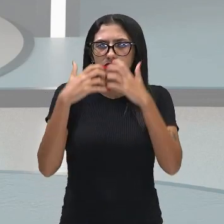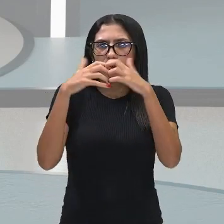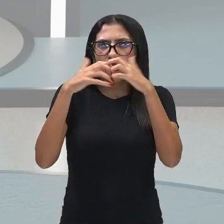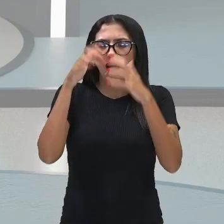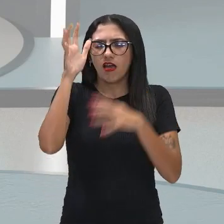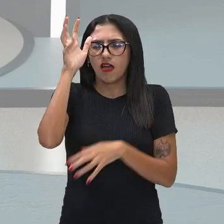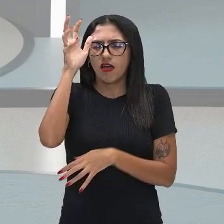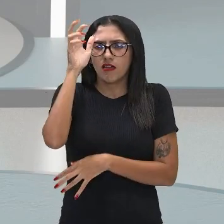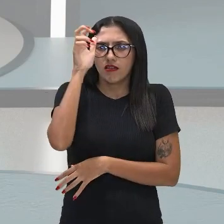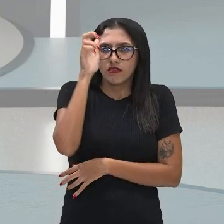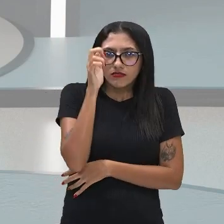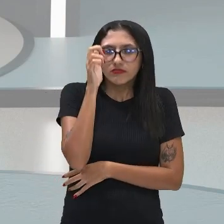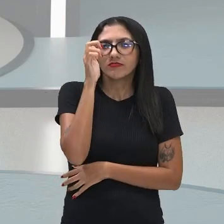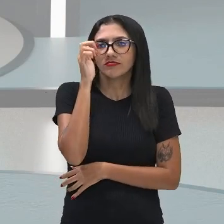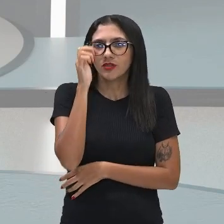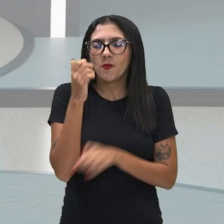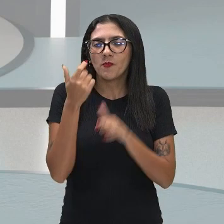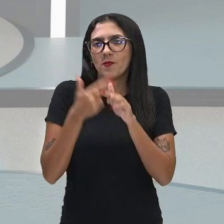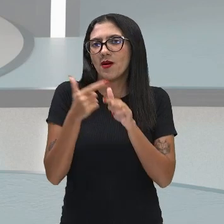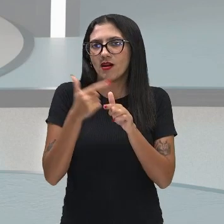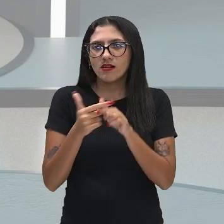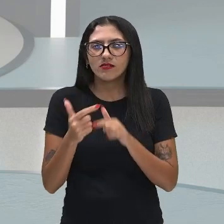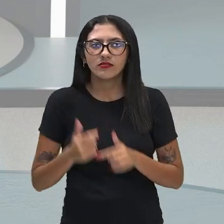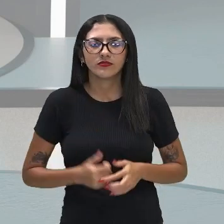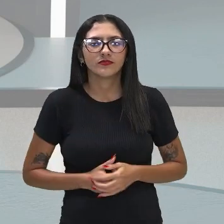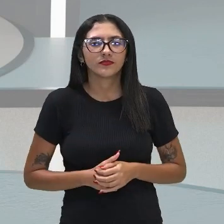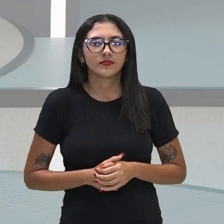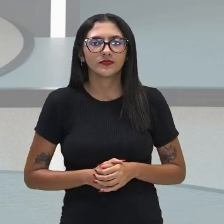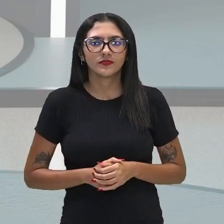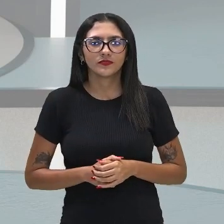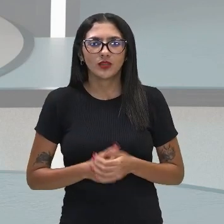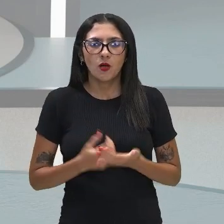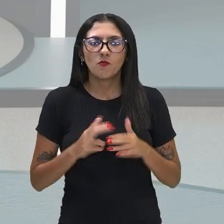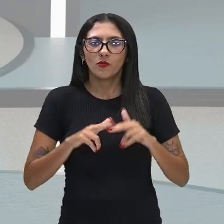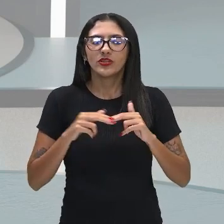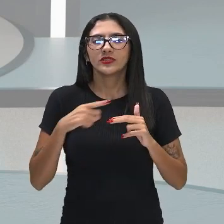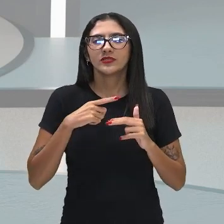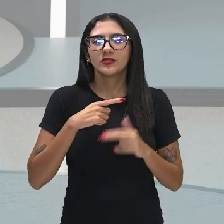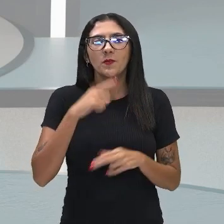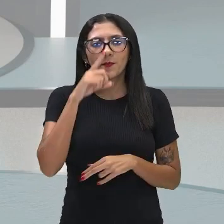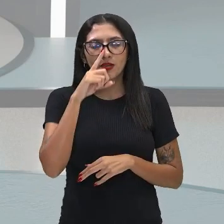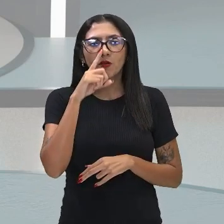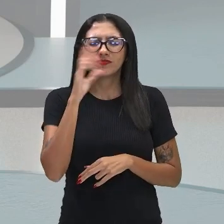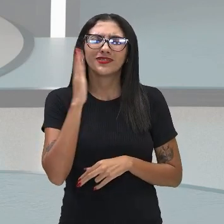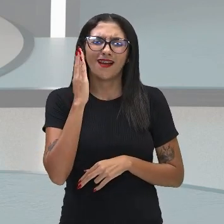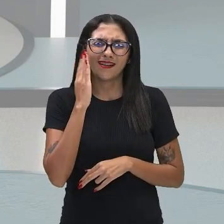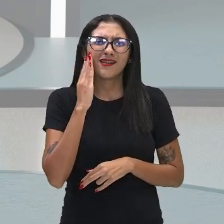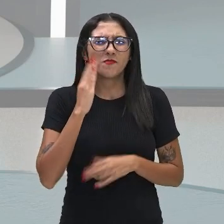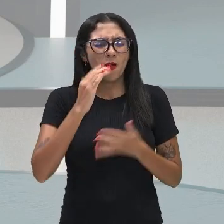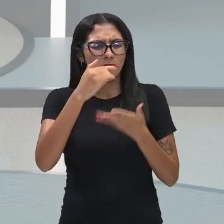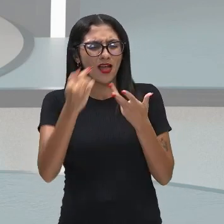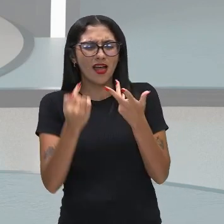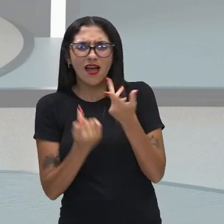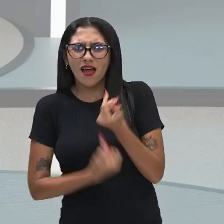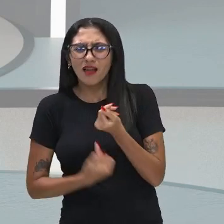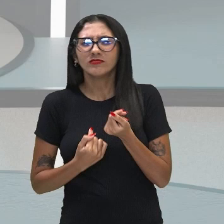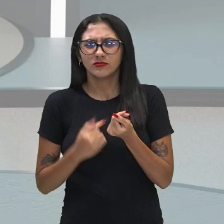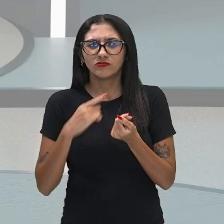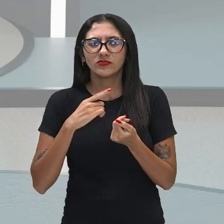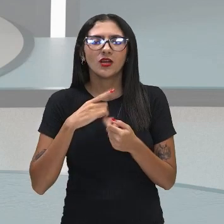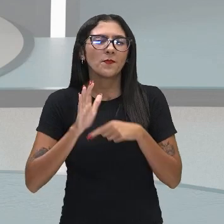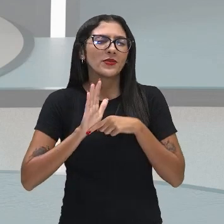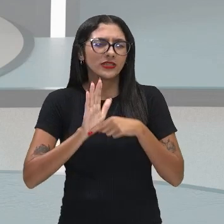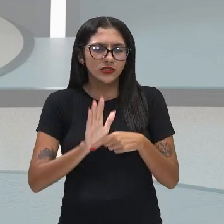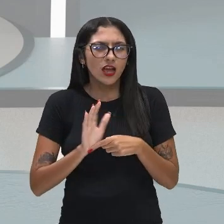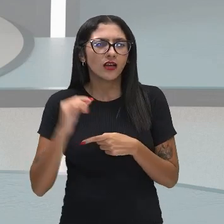cerebral, digamos assim, né? E aí, é muito arriscado. Na verdade, todo tipo de doping que nós